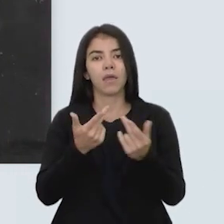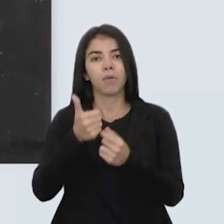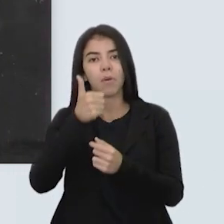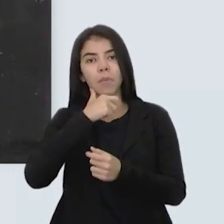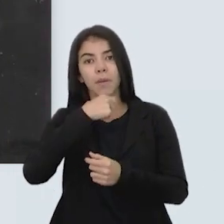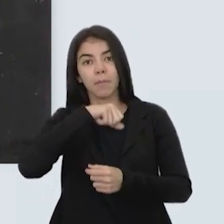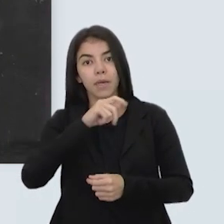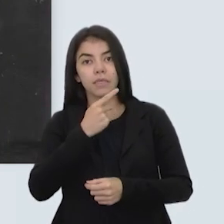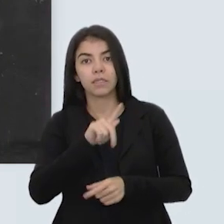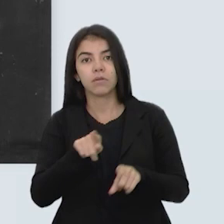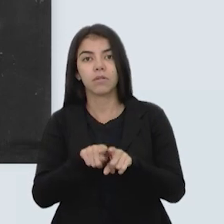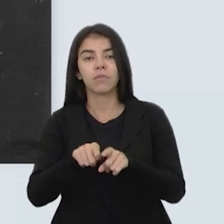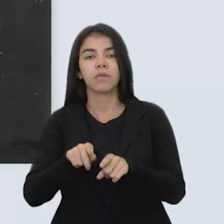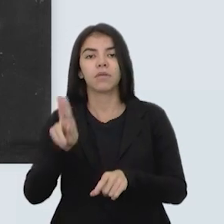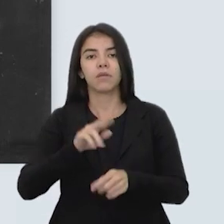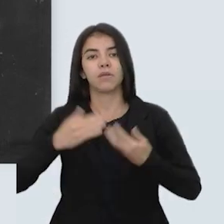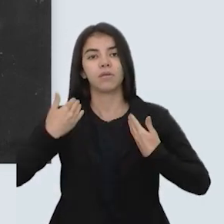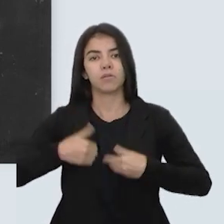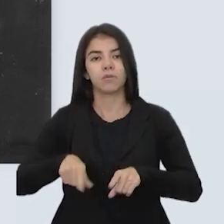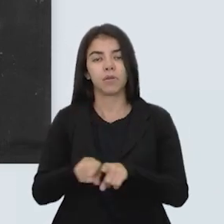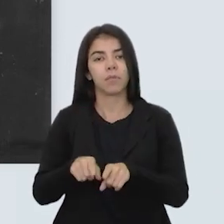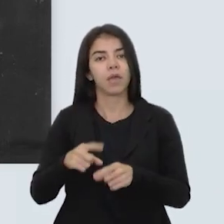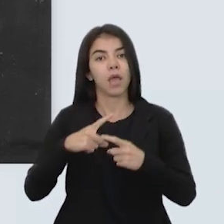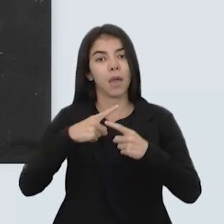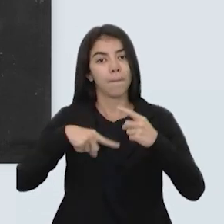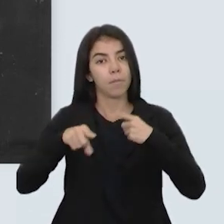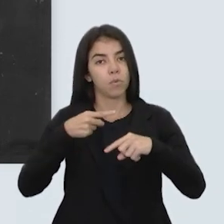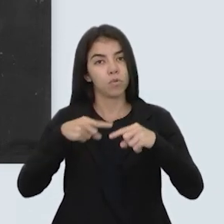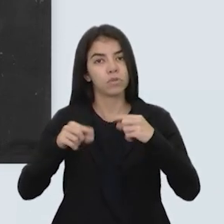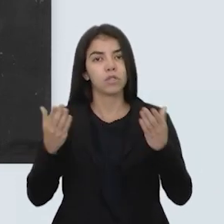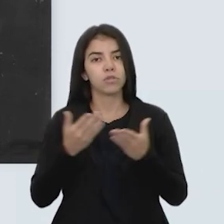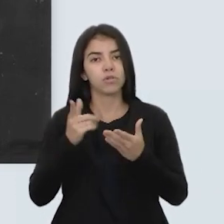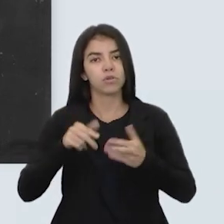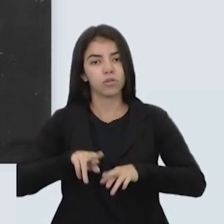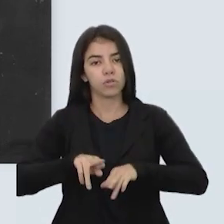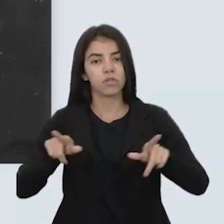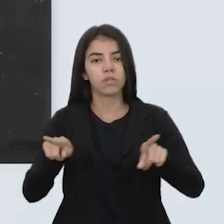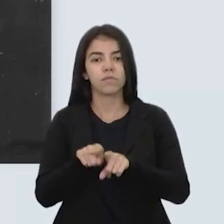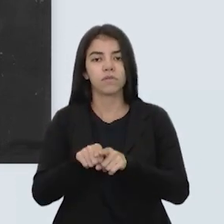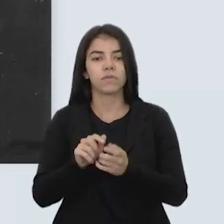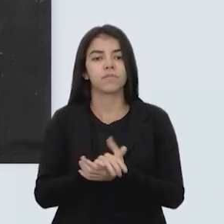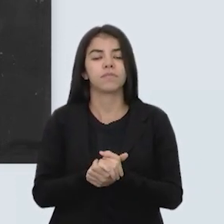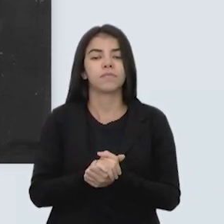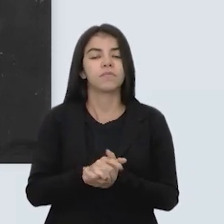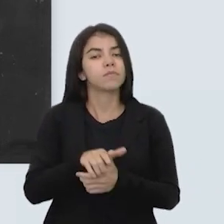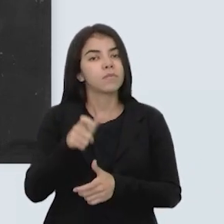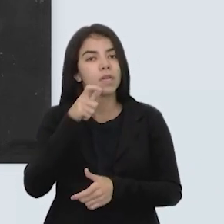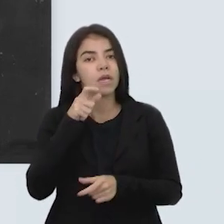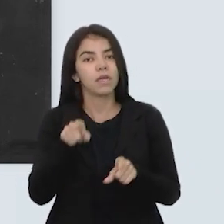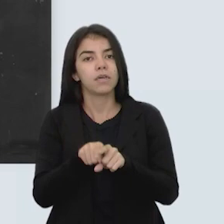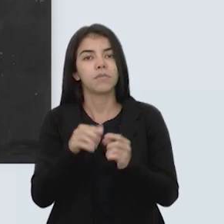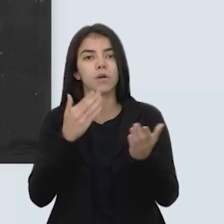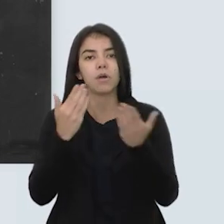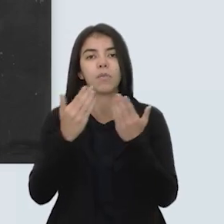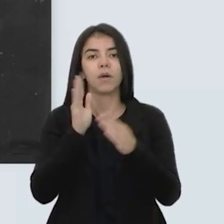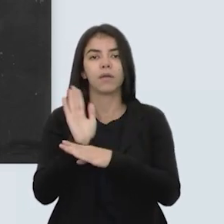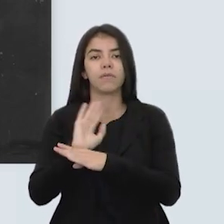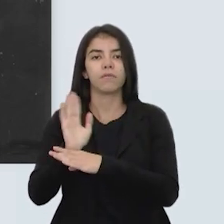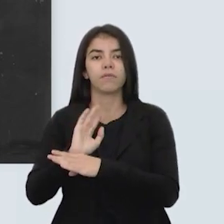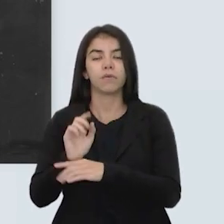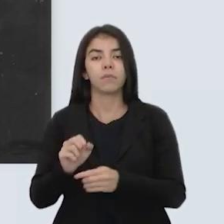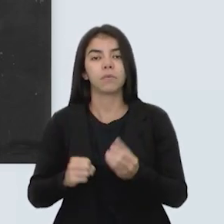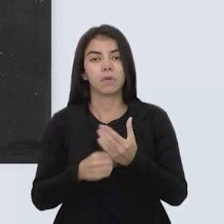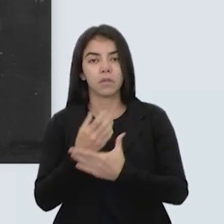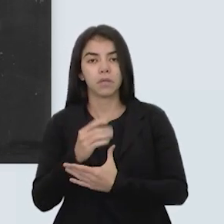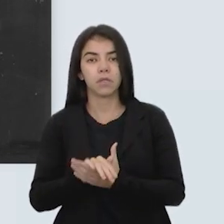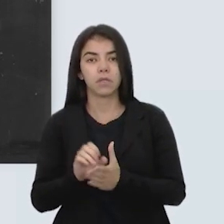idade, ou que você ouve músicas diferentes das músicas que eles escutavam. Outro exemplo interessante é quando você compara filmes produzidos